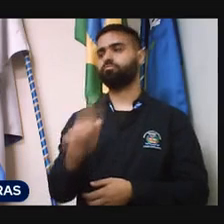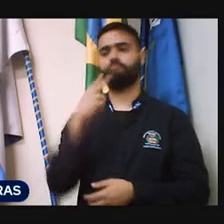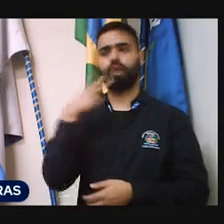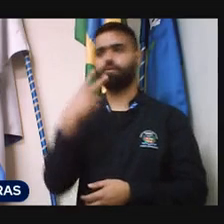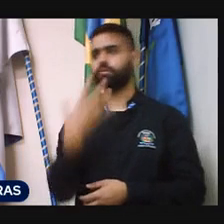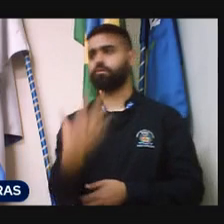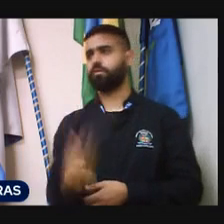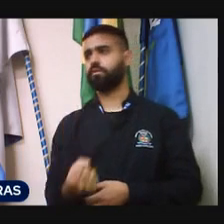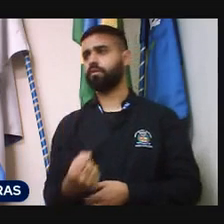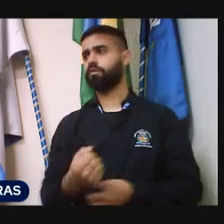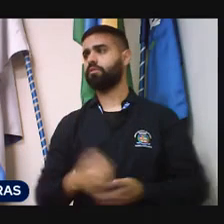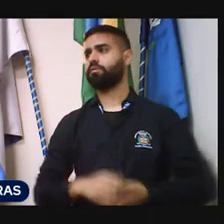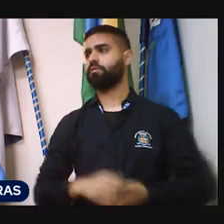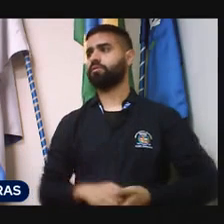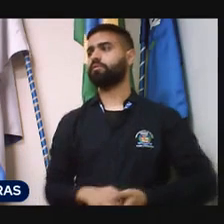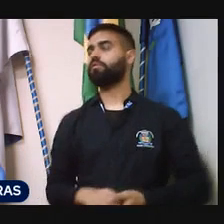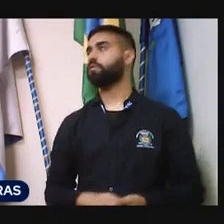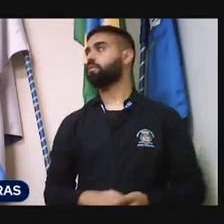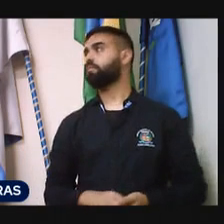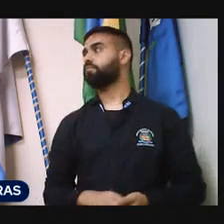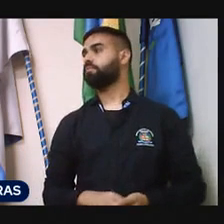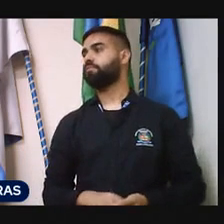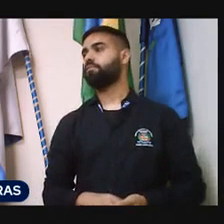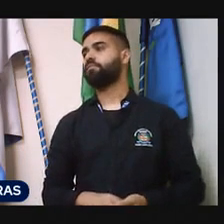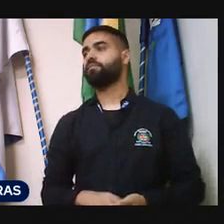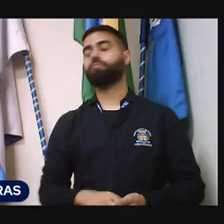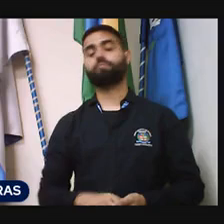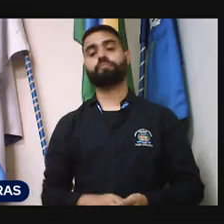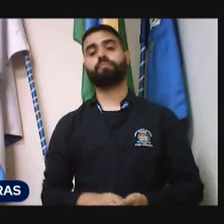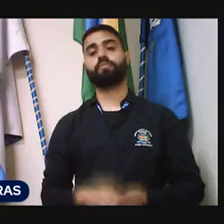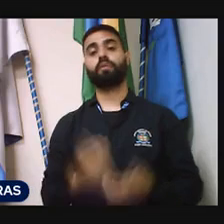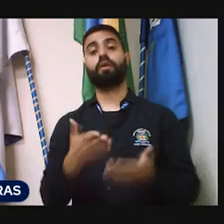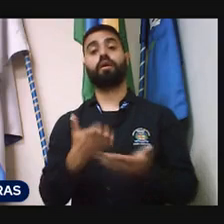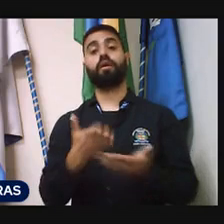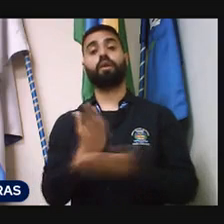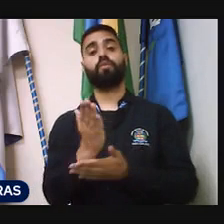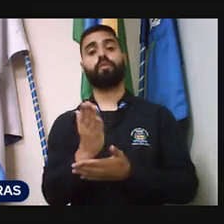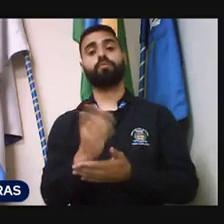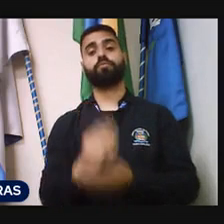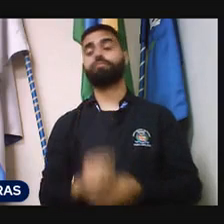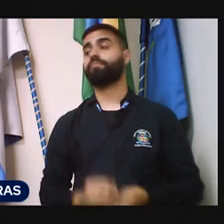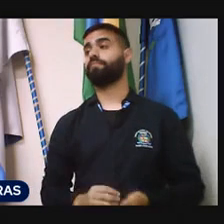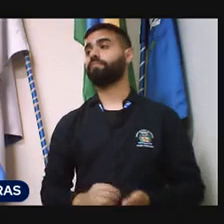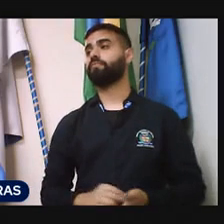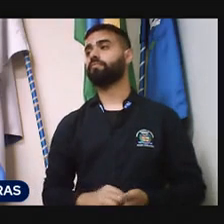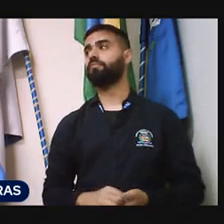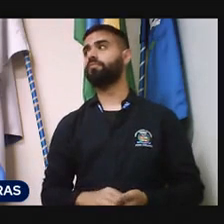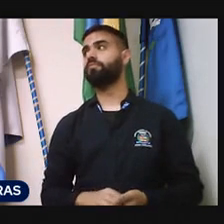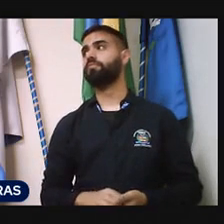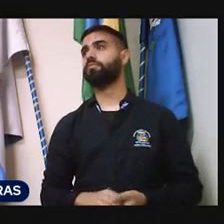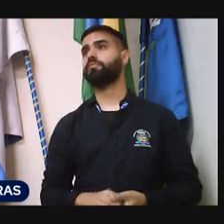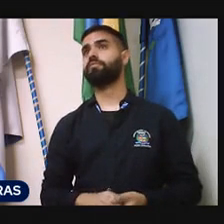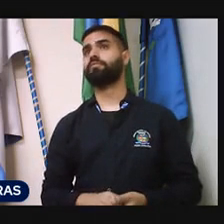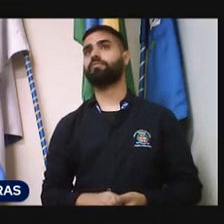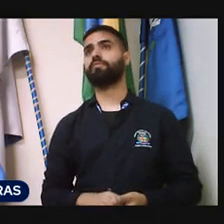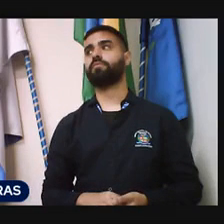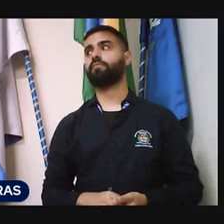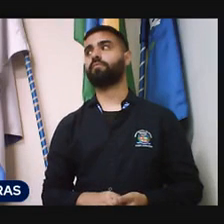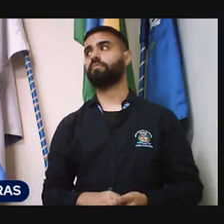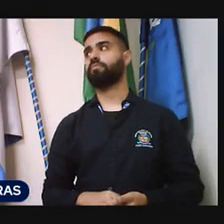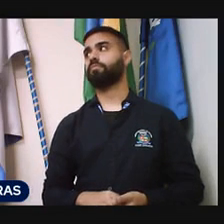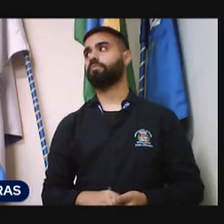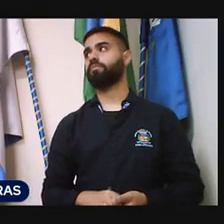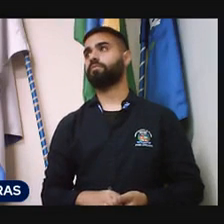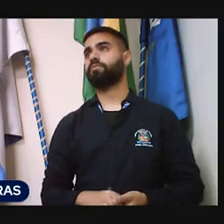concorda com a suspensão da leitura da ata permaneçam Como estão aprovado peço